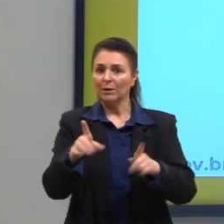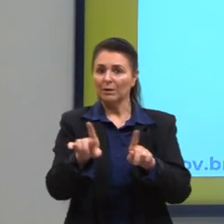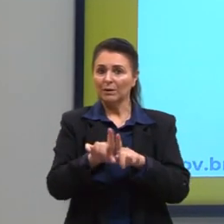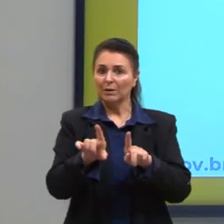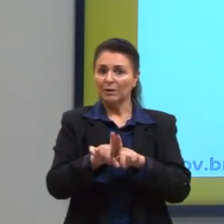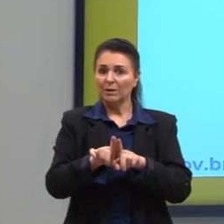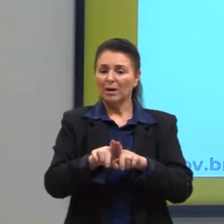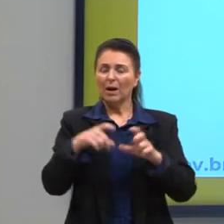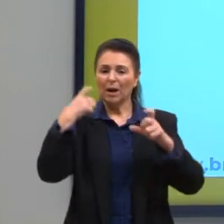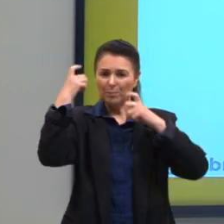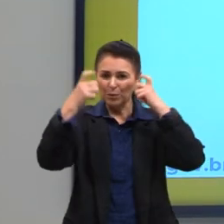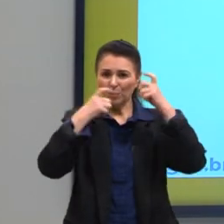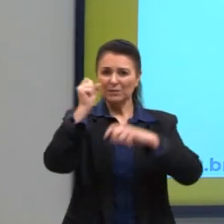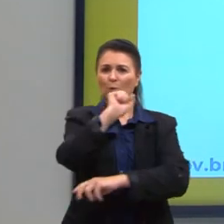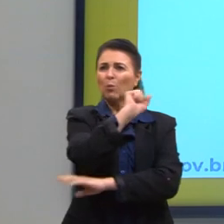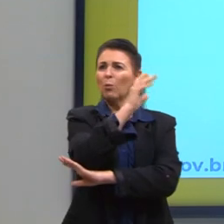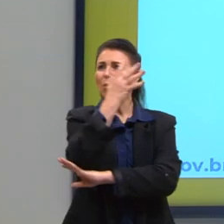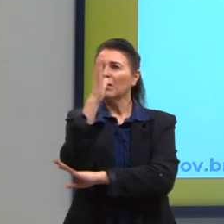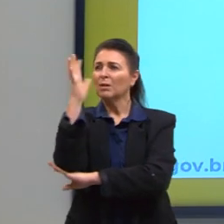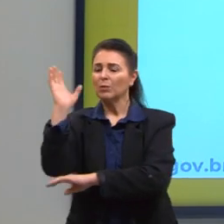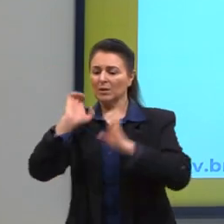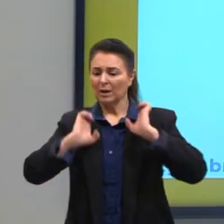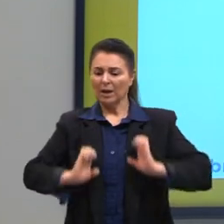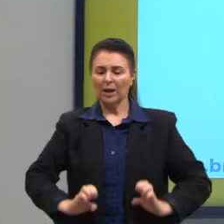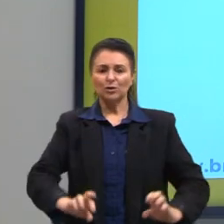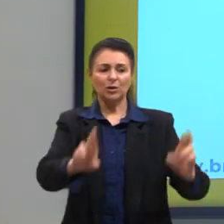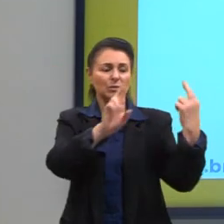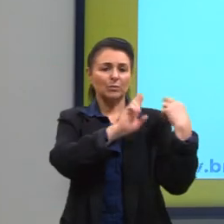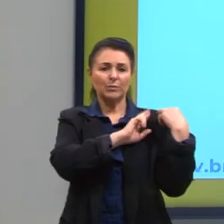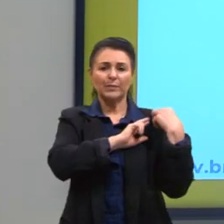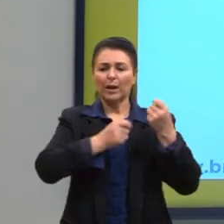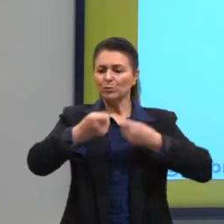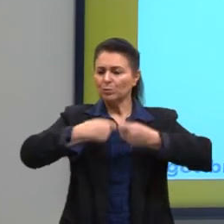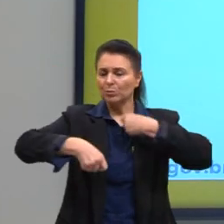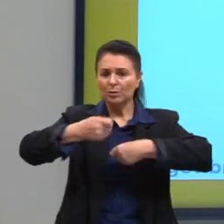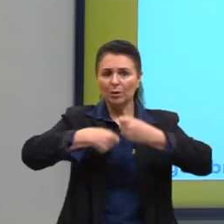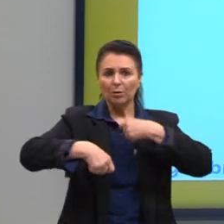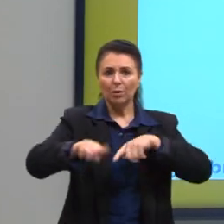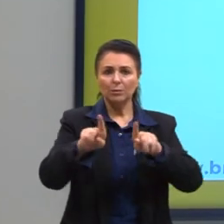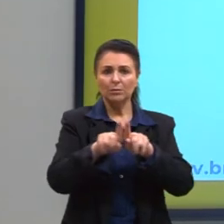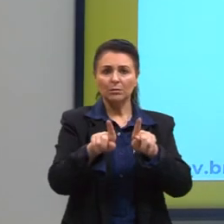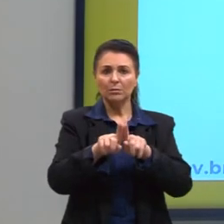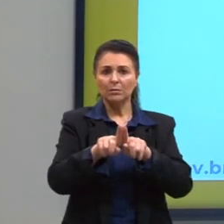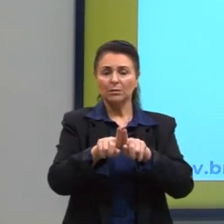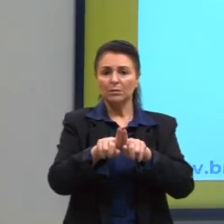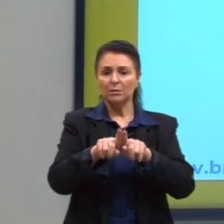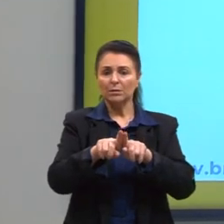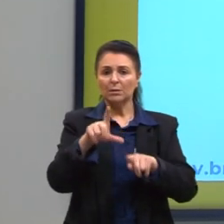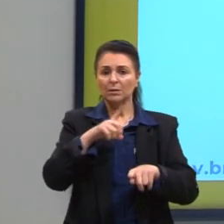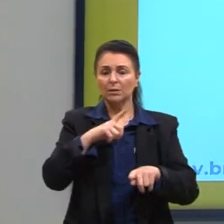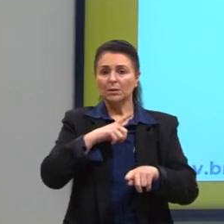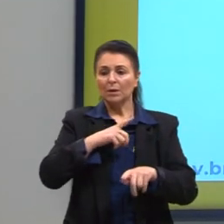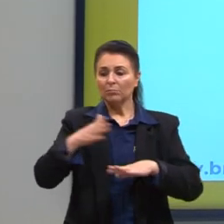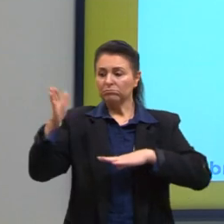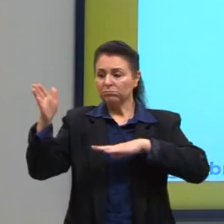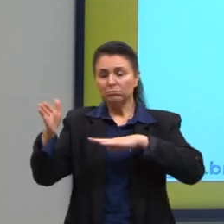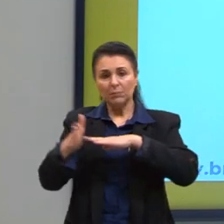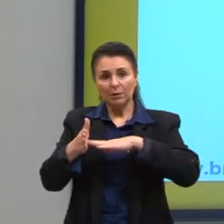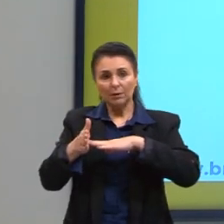a preocupação com a natureza uma ética da responsabilidade dos negócios E aí a na